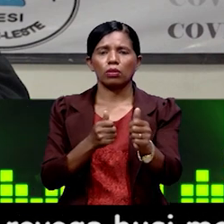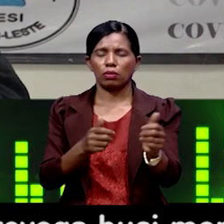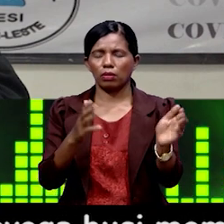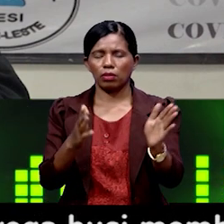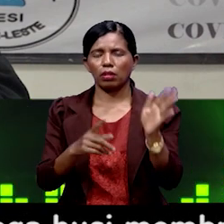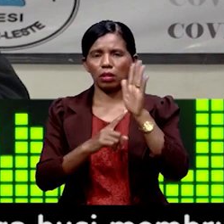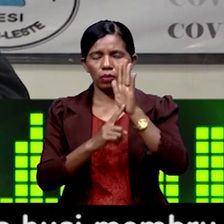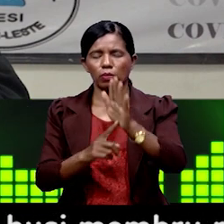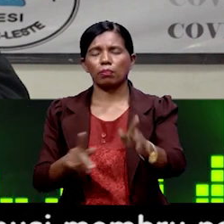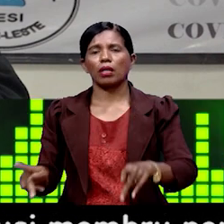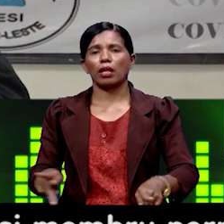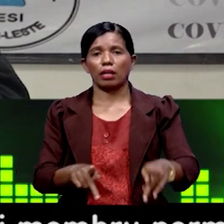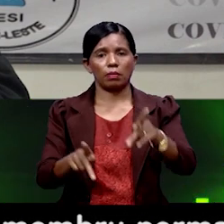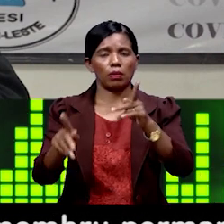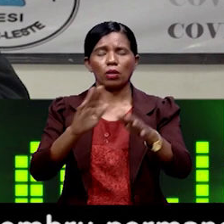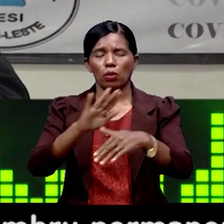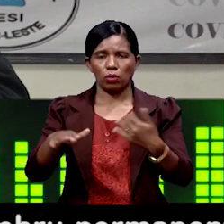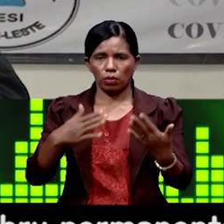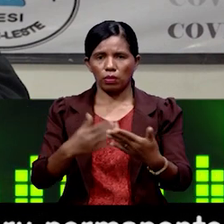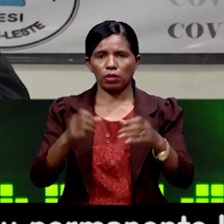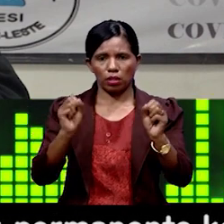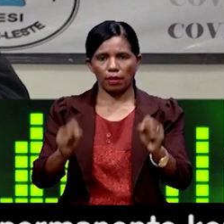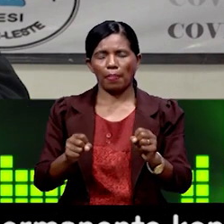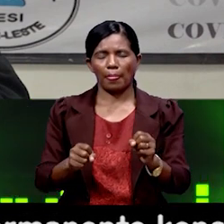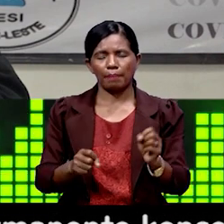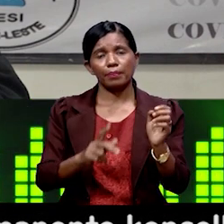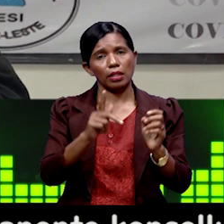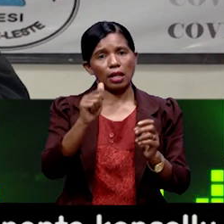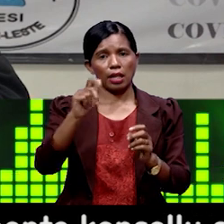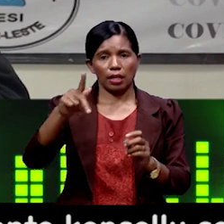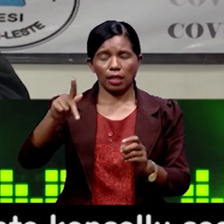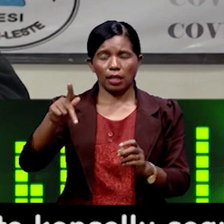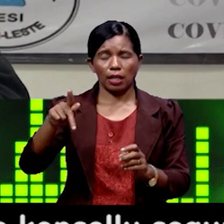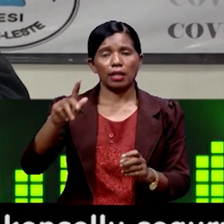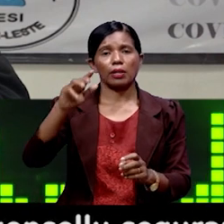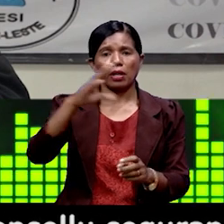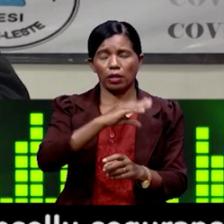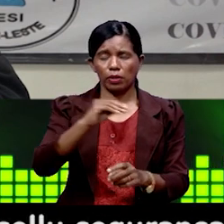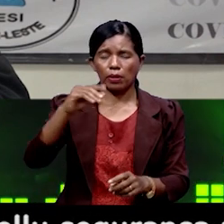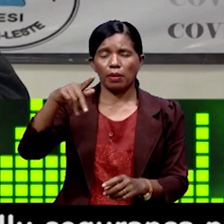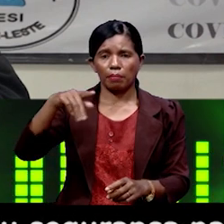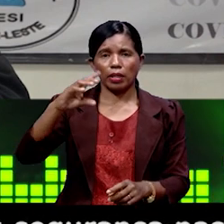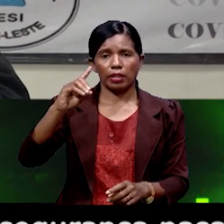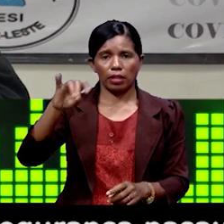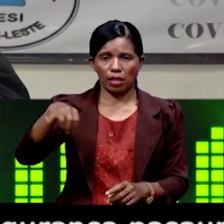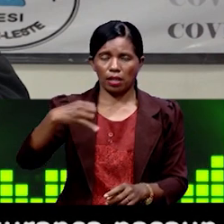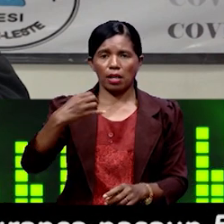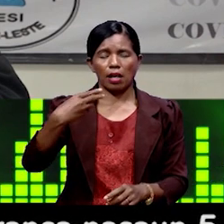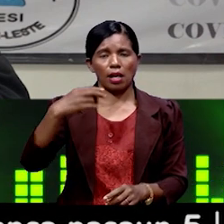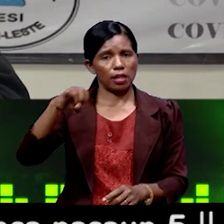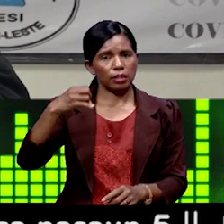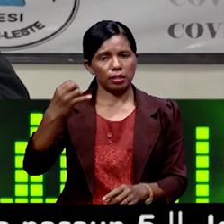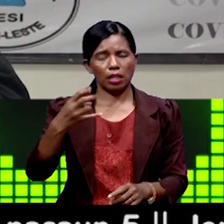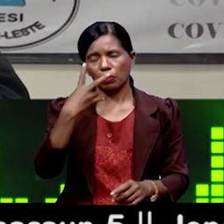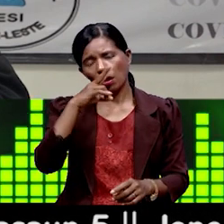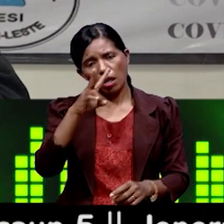ba publiko kata insaun in Estado sira hanesan ka pedia gazota no seluk tan iha seriedade ba kontrola liliu patrimonio